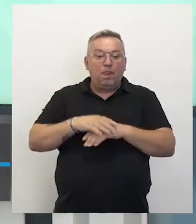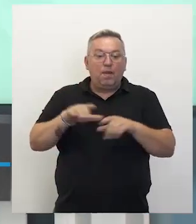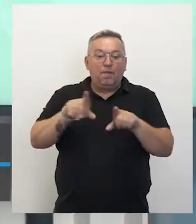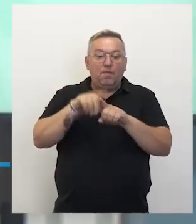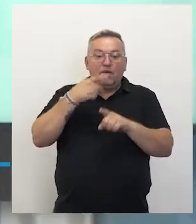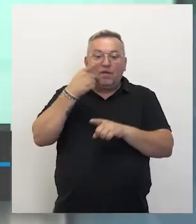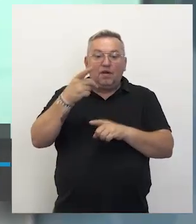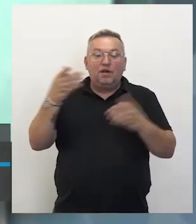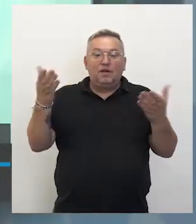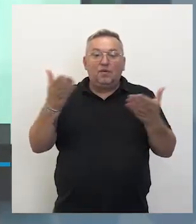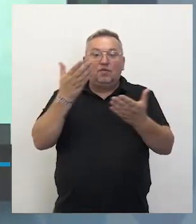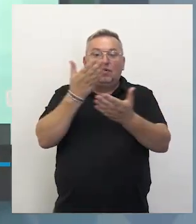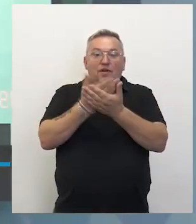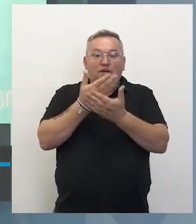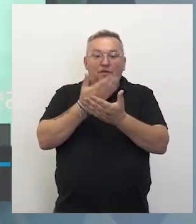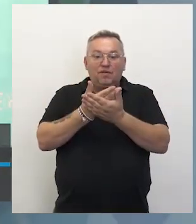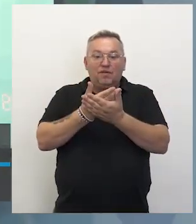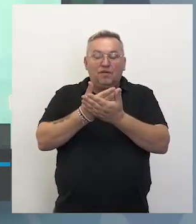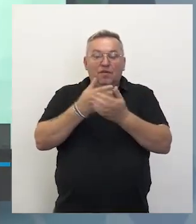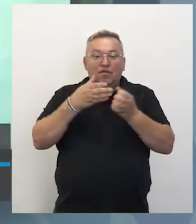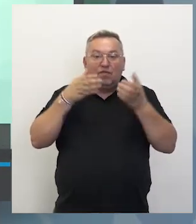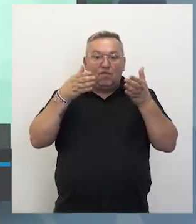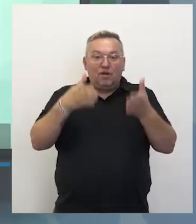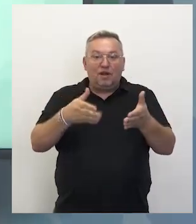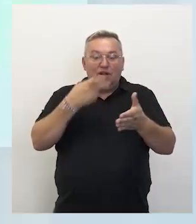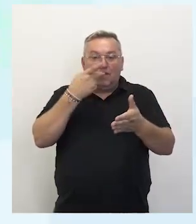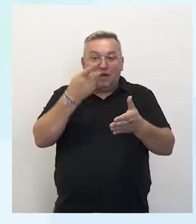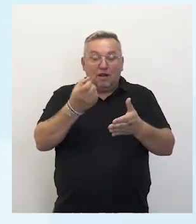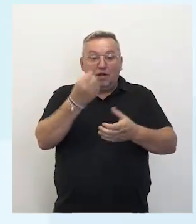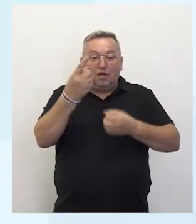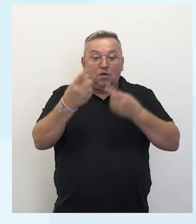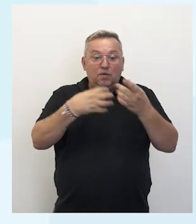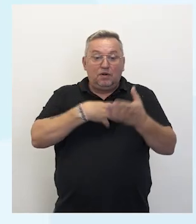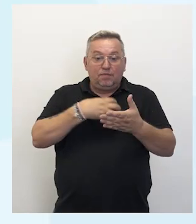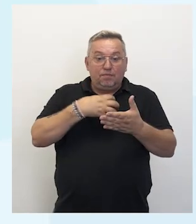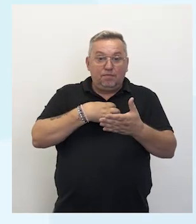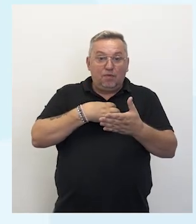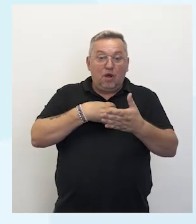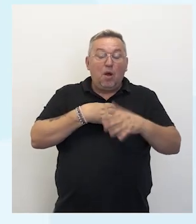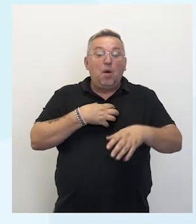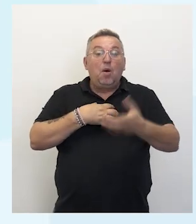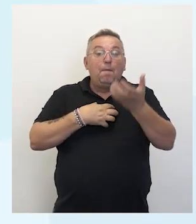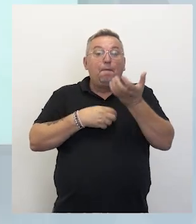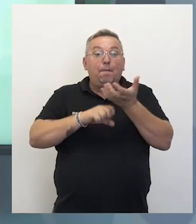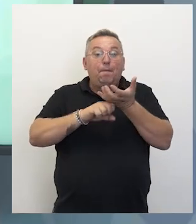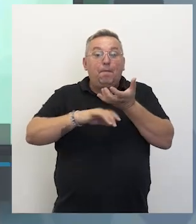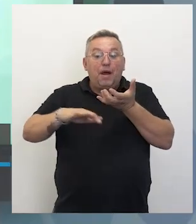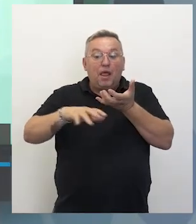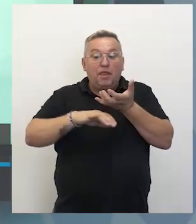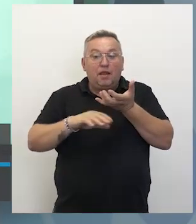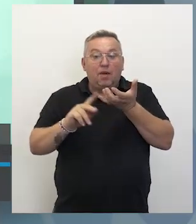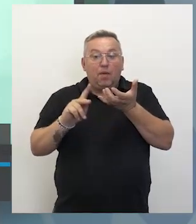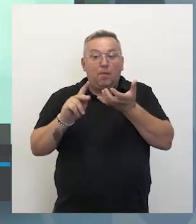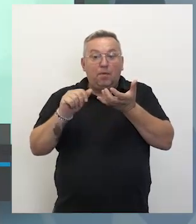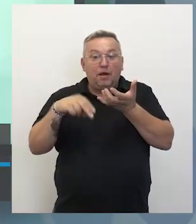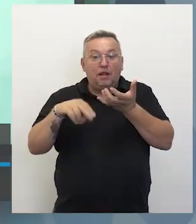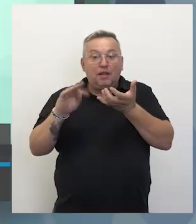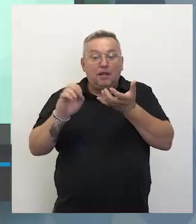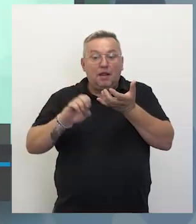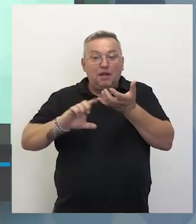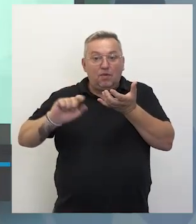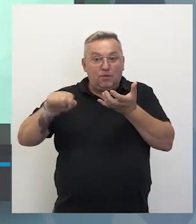então, que a aula de hoje foi dedicada a falar sobre algumas características aí do Pantanal e a nossa querida professora Elaine